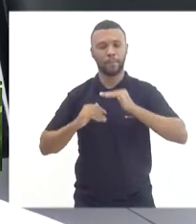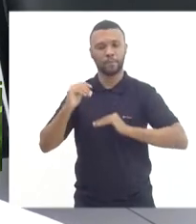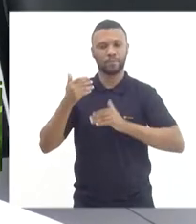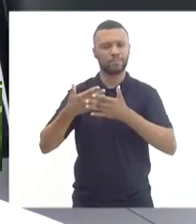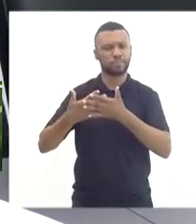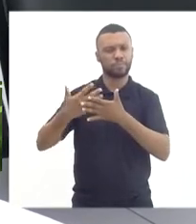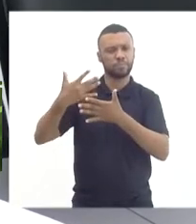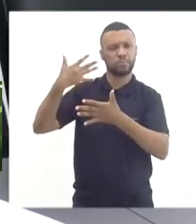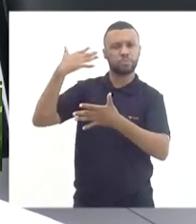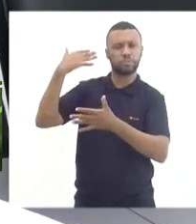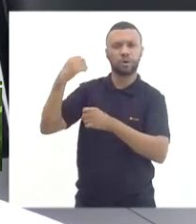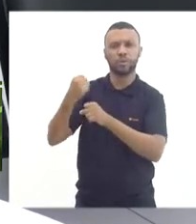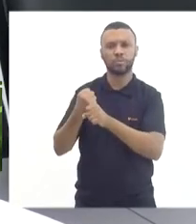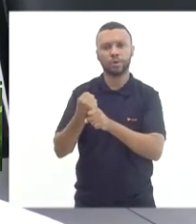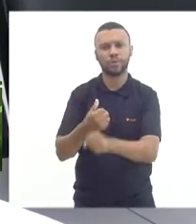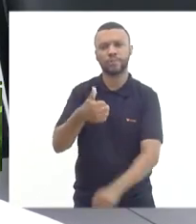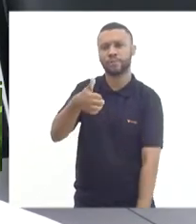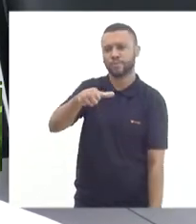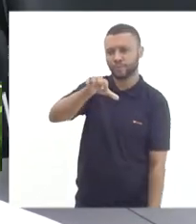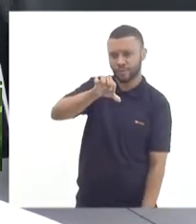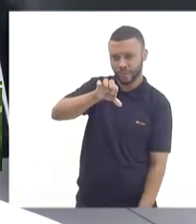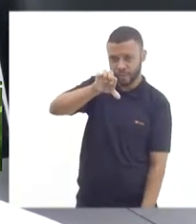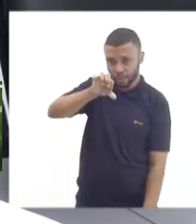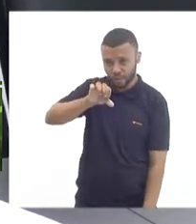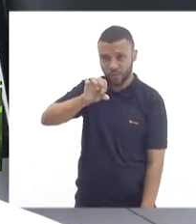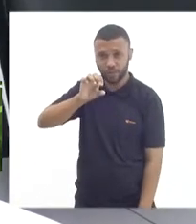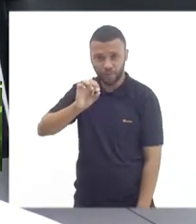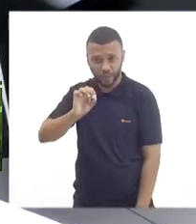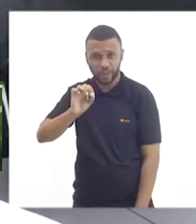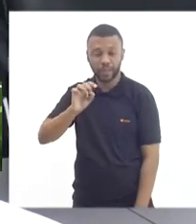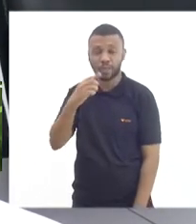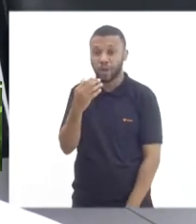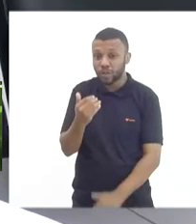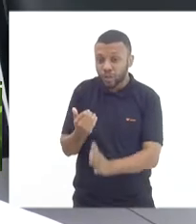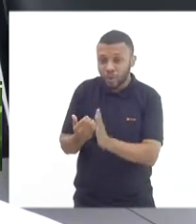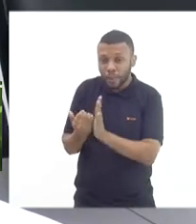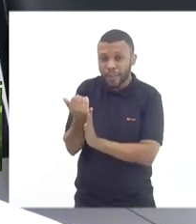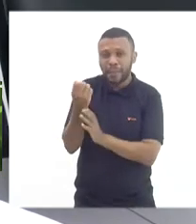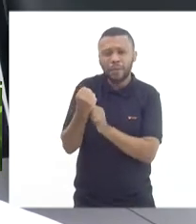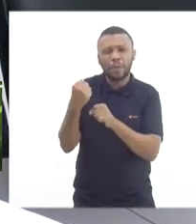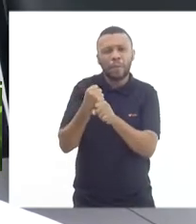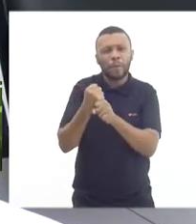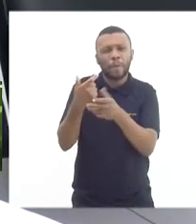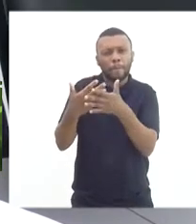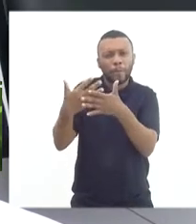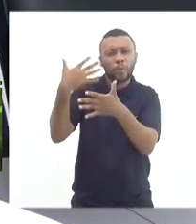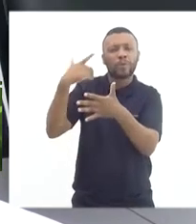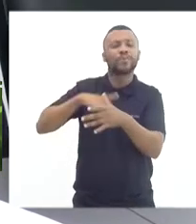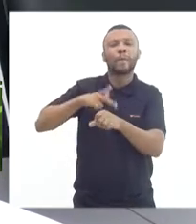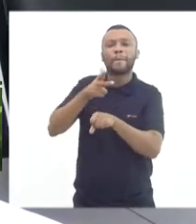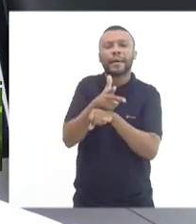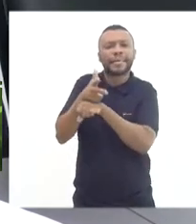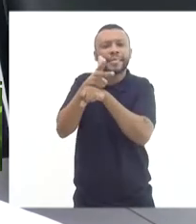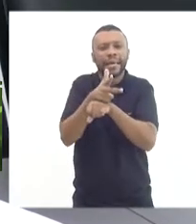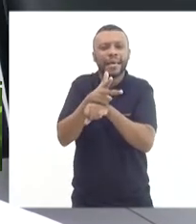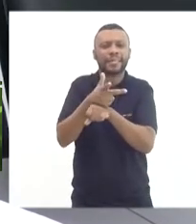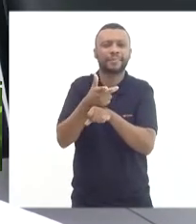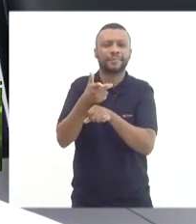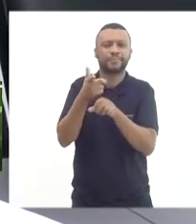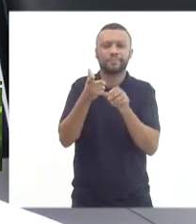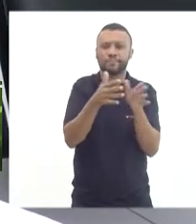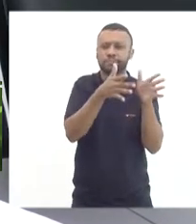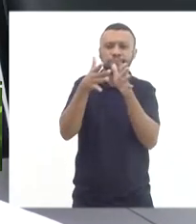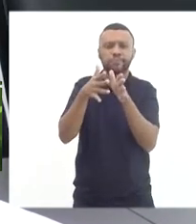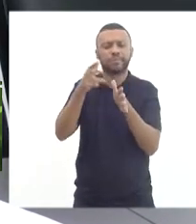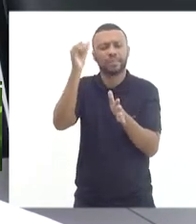anos 90, parece do Stranger Things, né? A gente começa isso lá quando ainda estava no Stranger Things começando. Tinha o regime